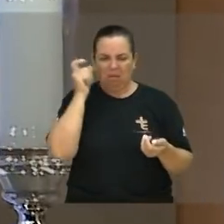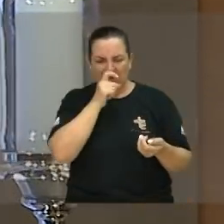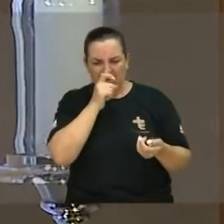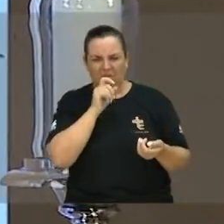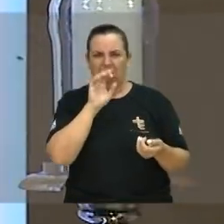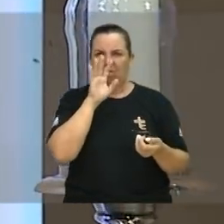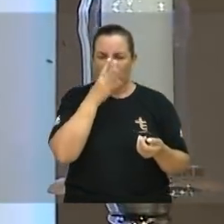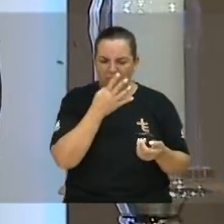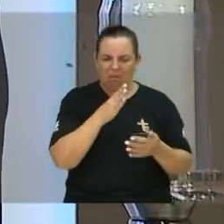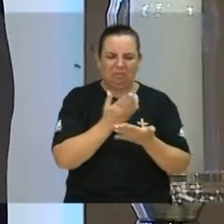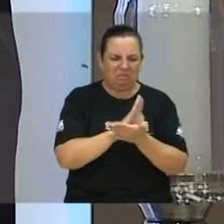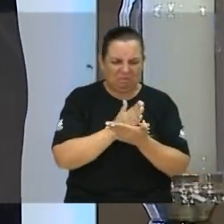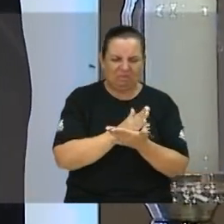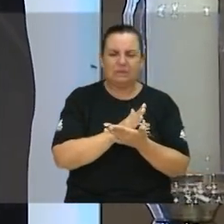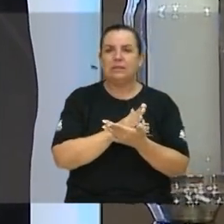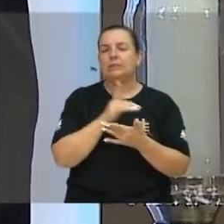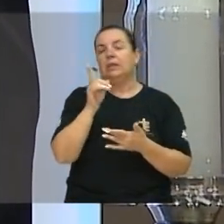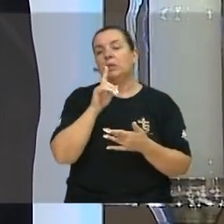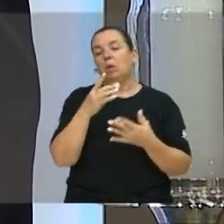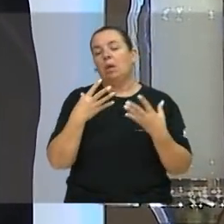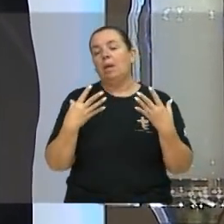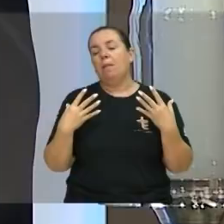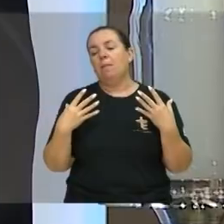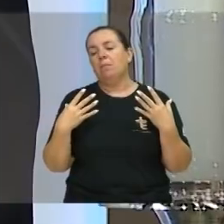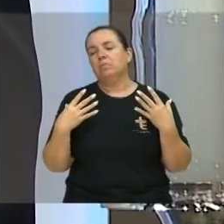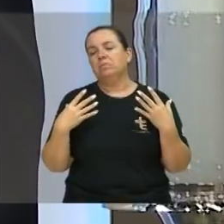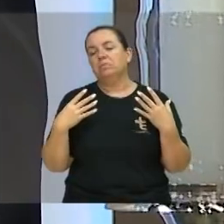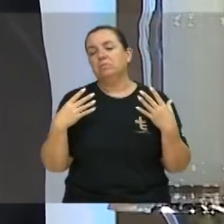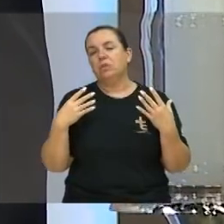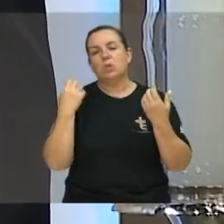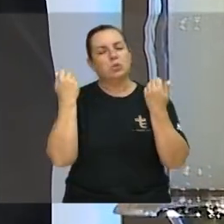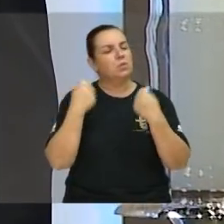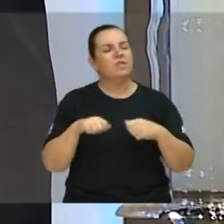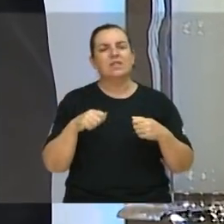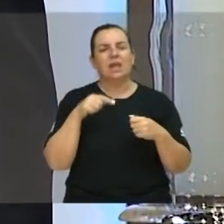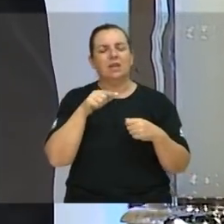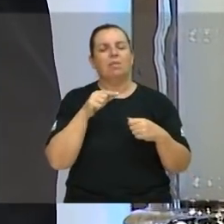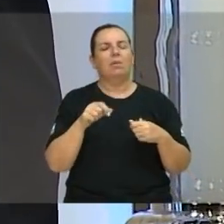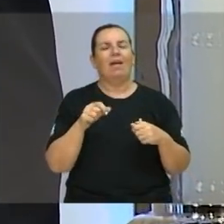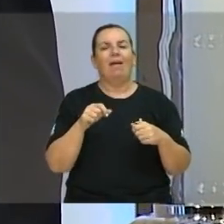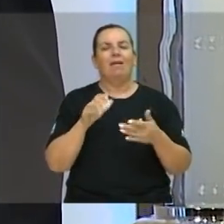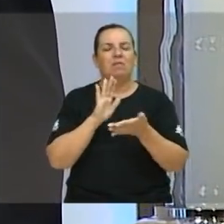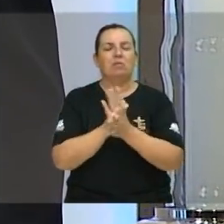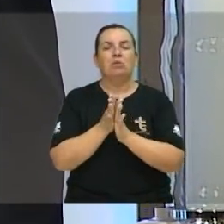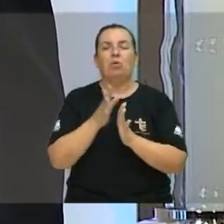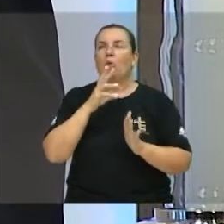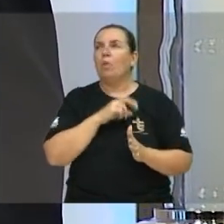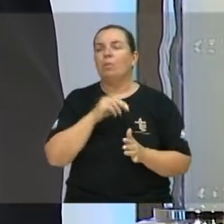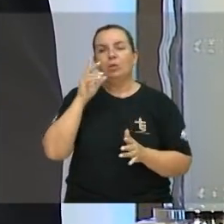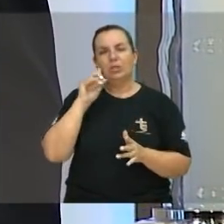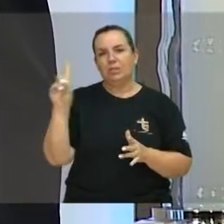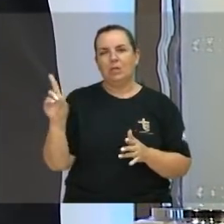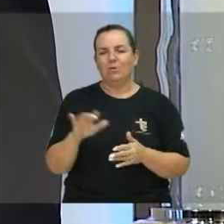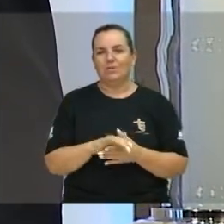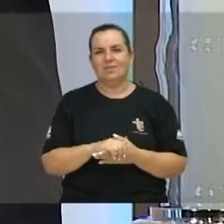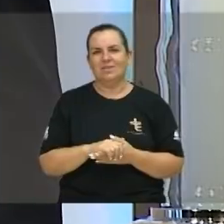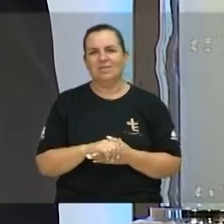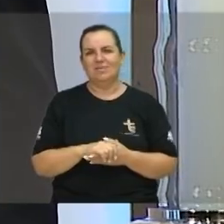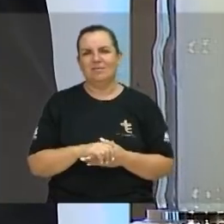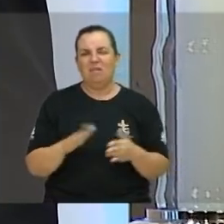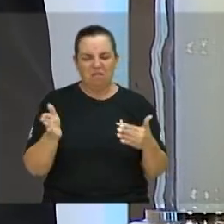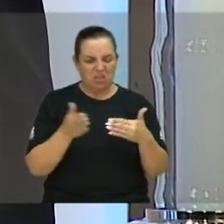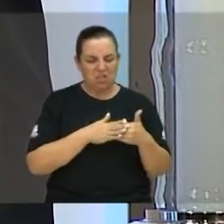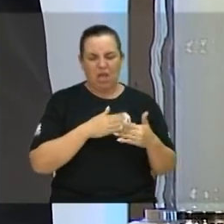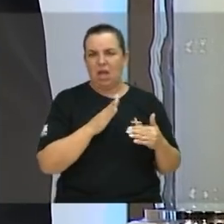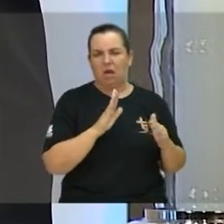grande o bastante para demover deus de amar e de perdoar e deixar as portas abertas